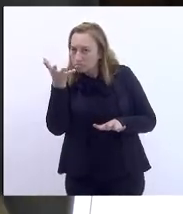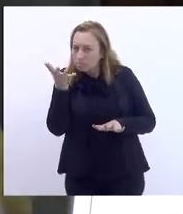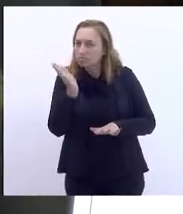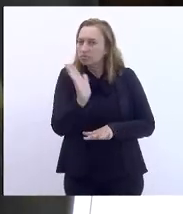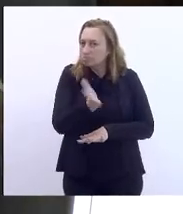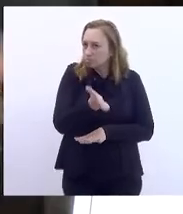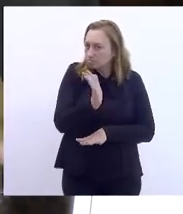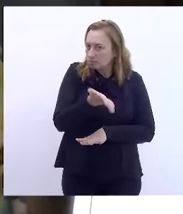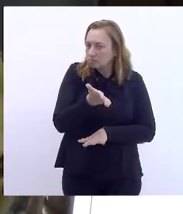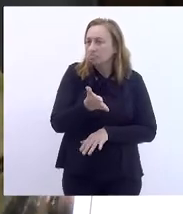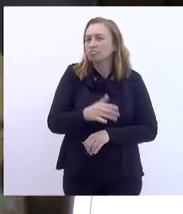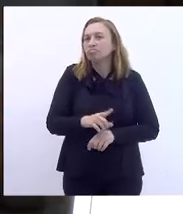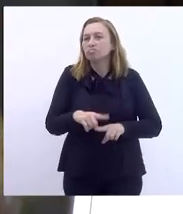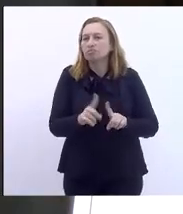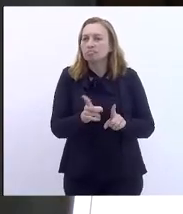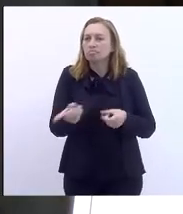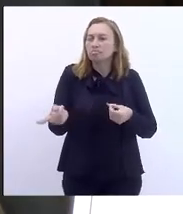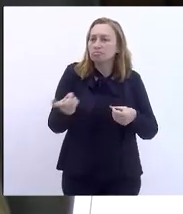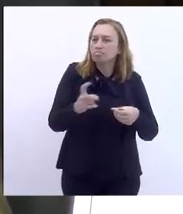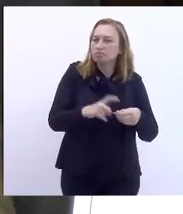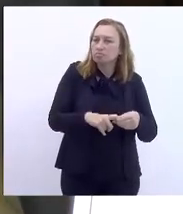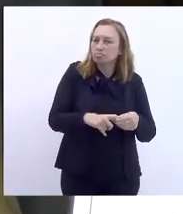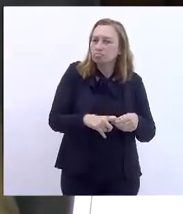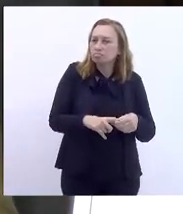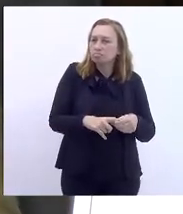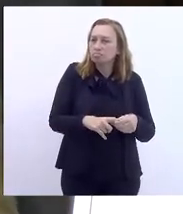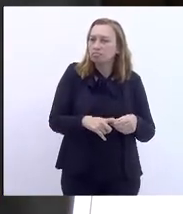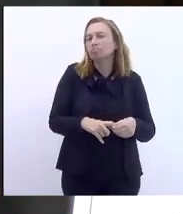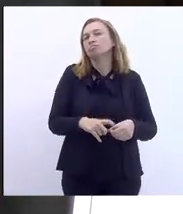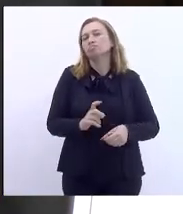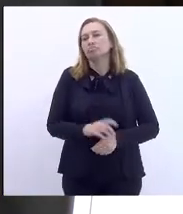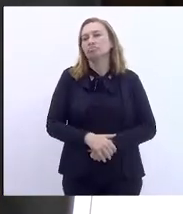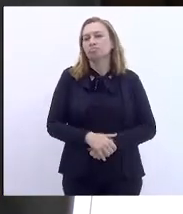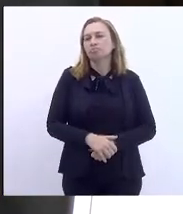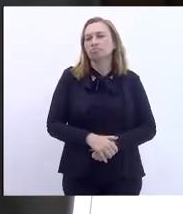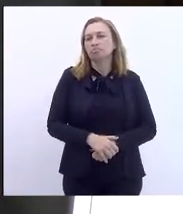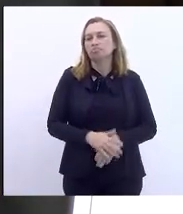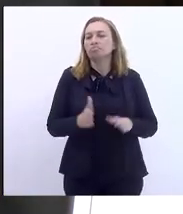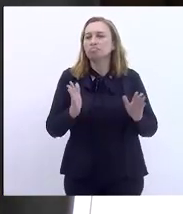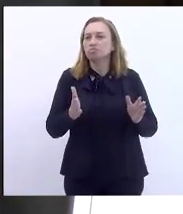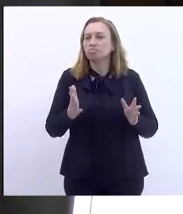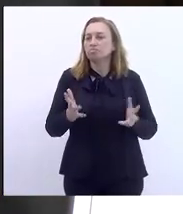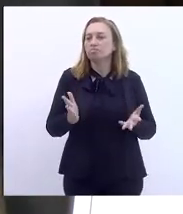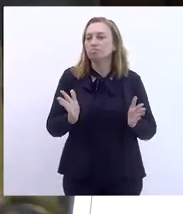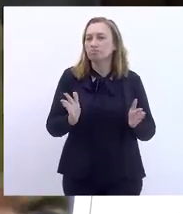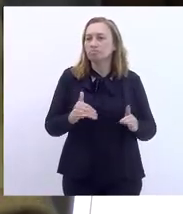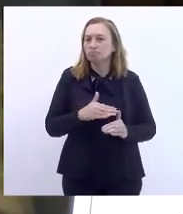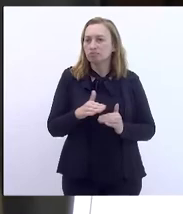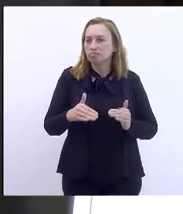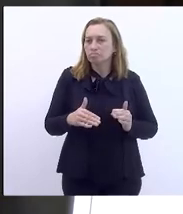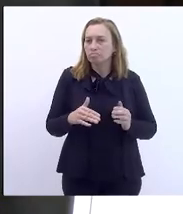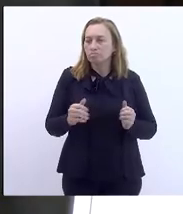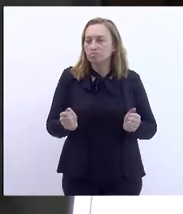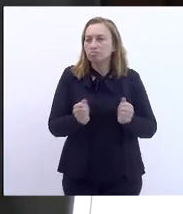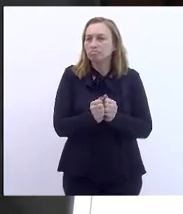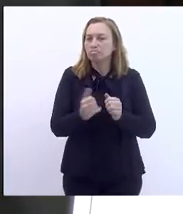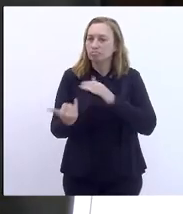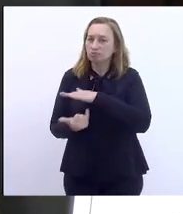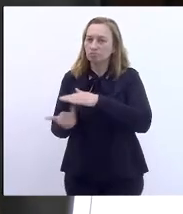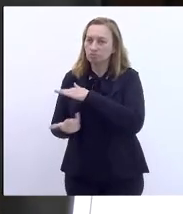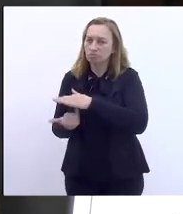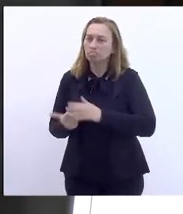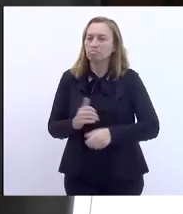enfim uma remediada mas que voltou com força total então a coalizão junto com todas as suas instituições